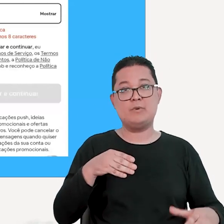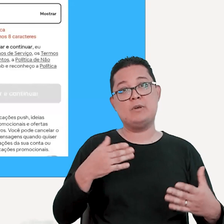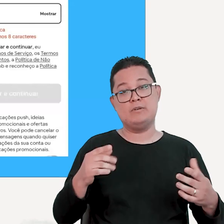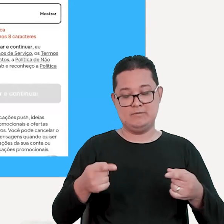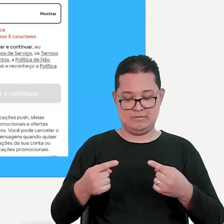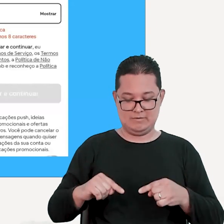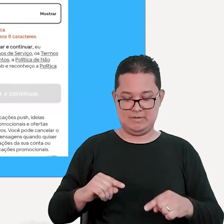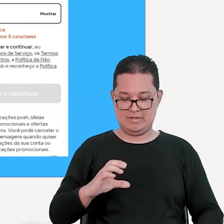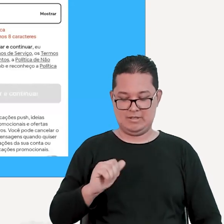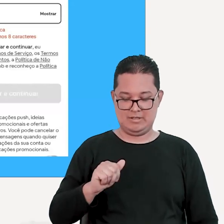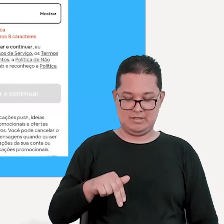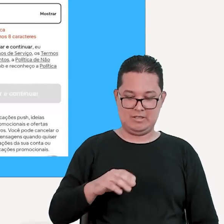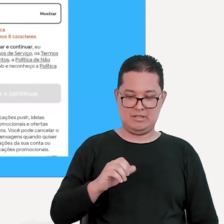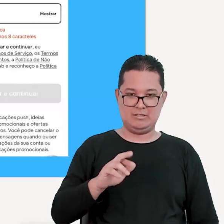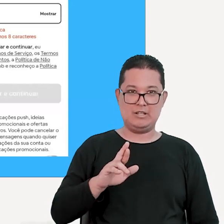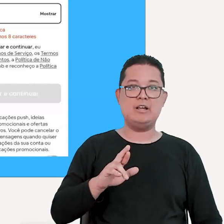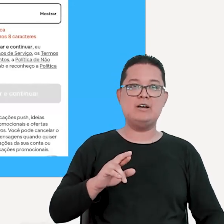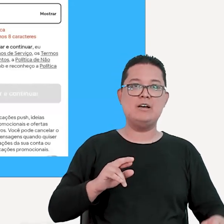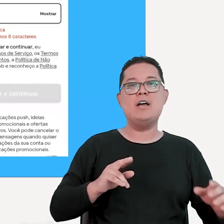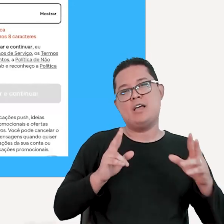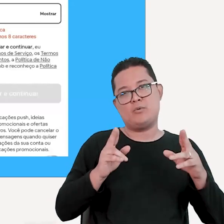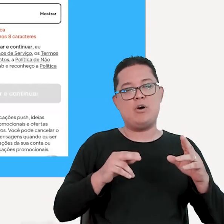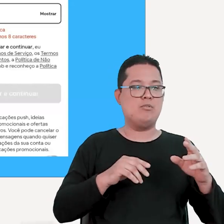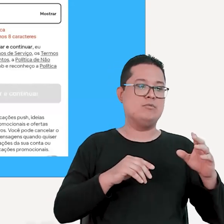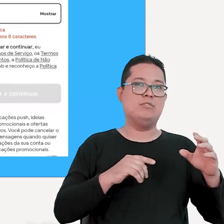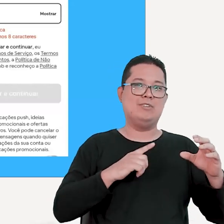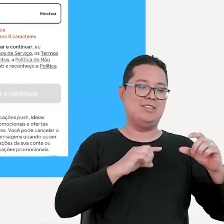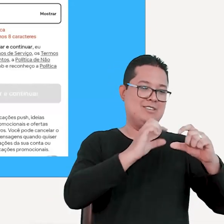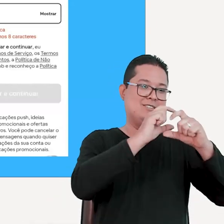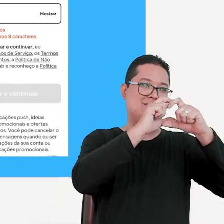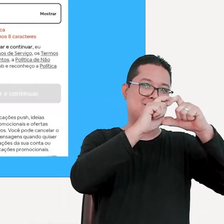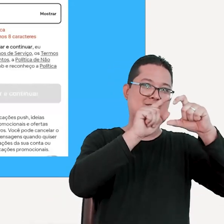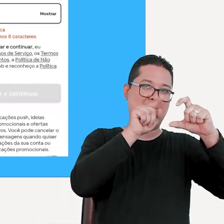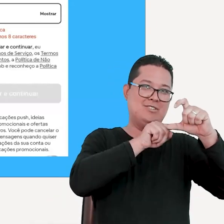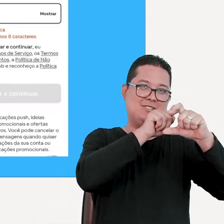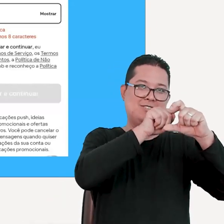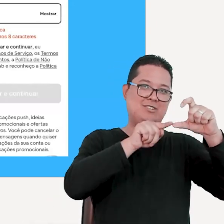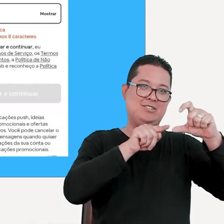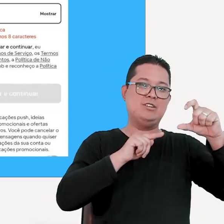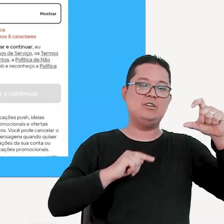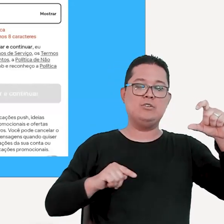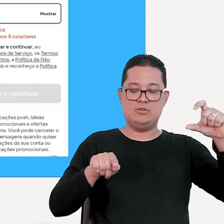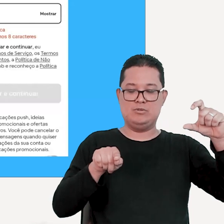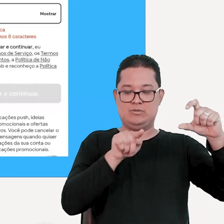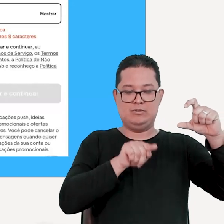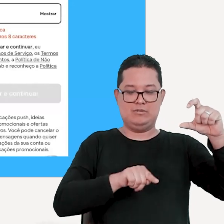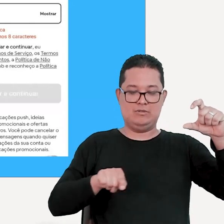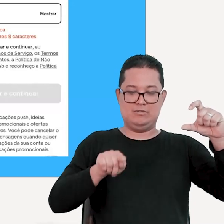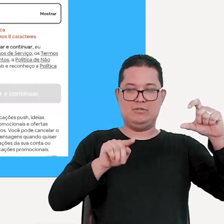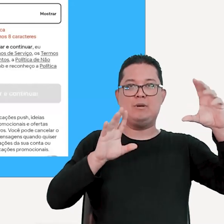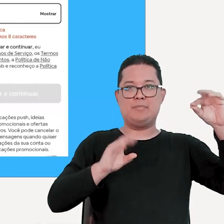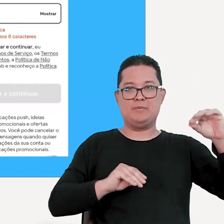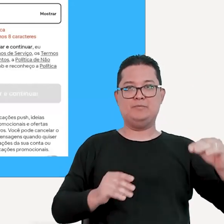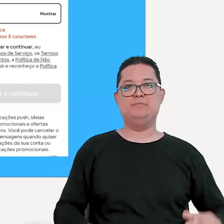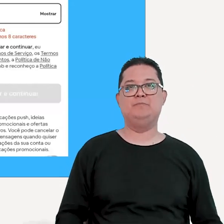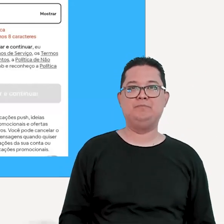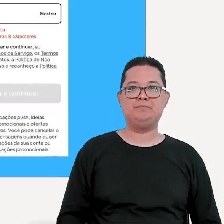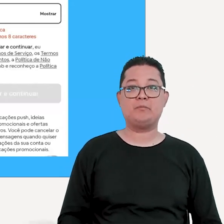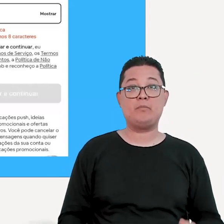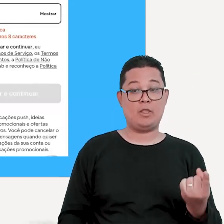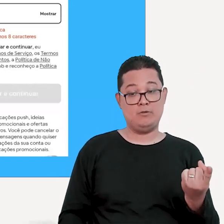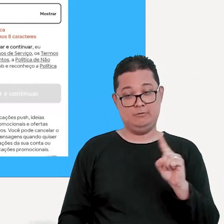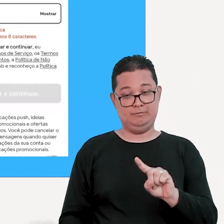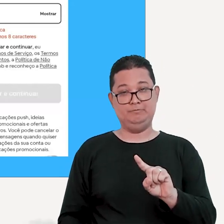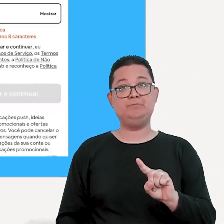pop-up. No exemplo da direita, eu tenho a tela de cadastro. Nessa tela de cadastro, eles